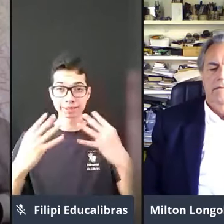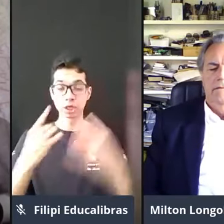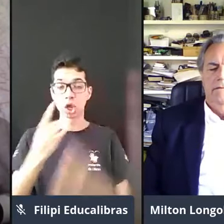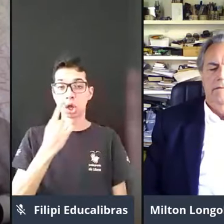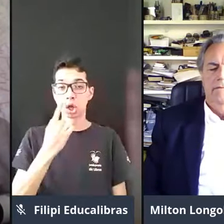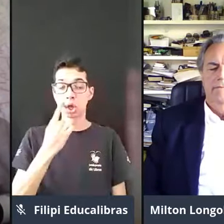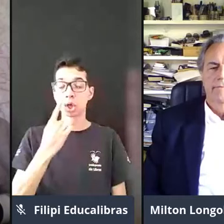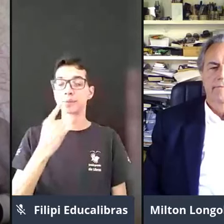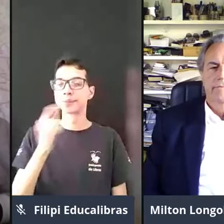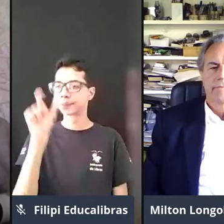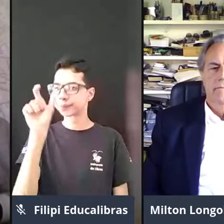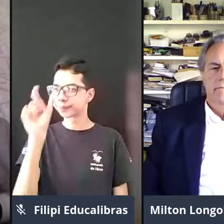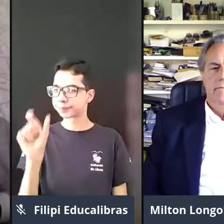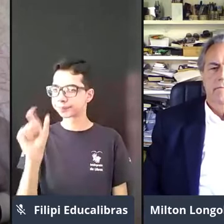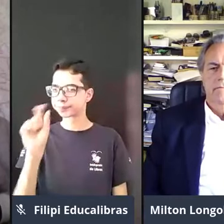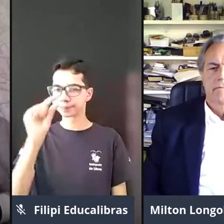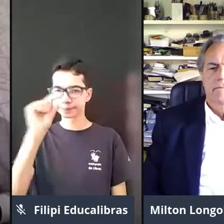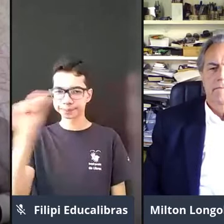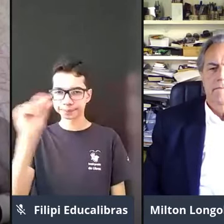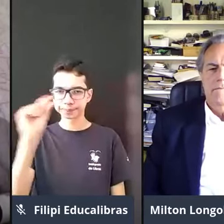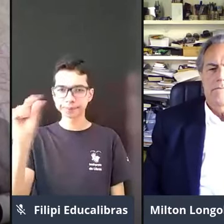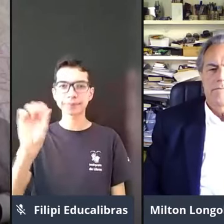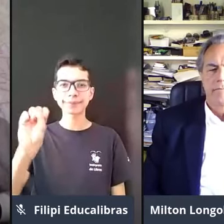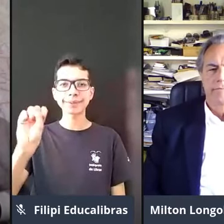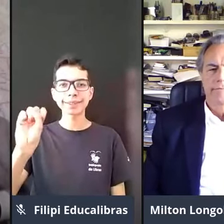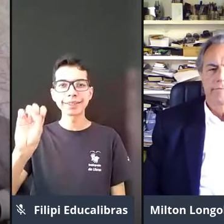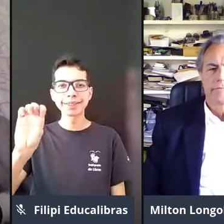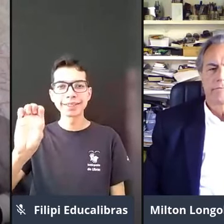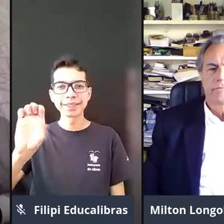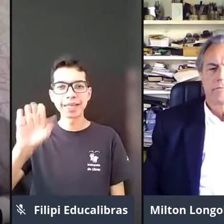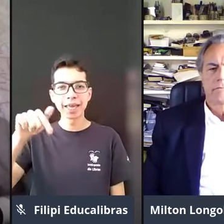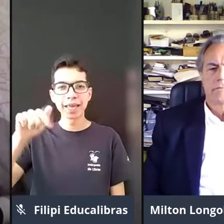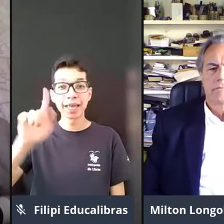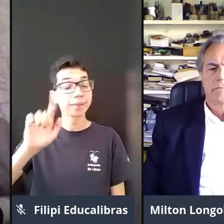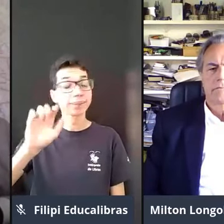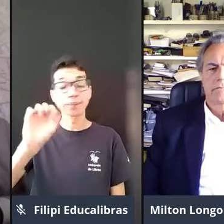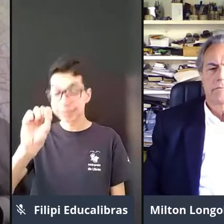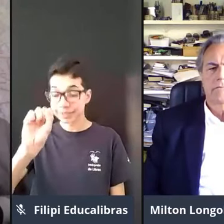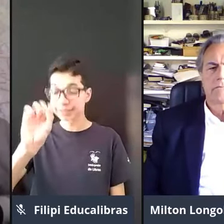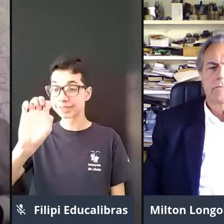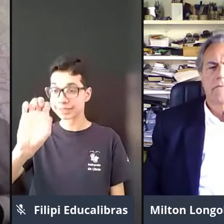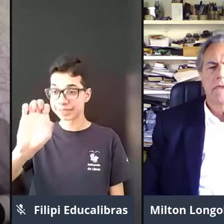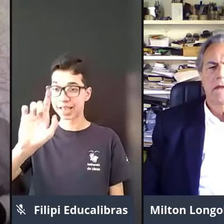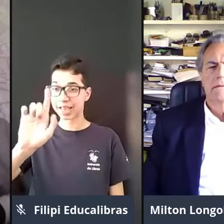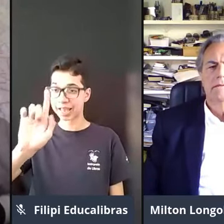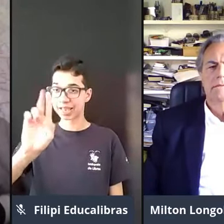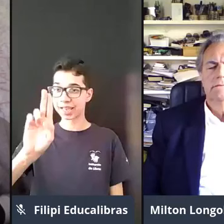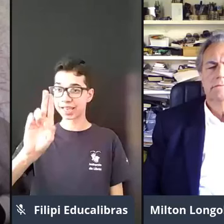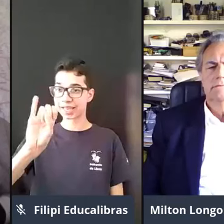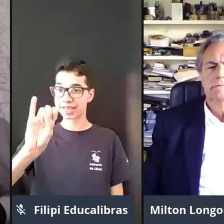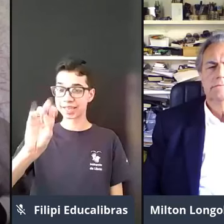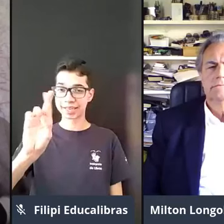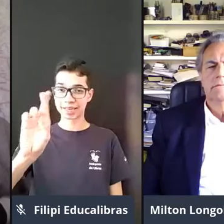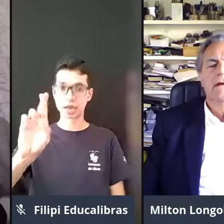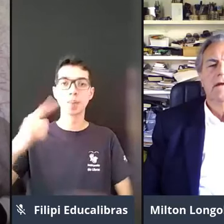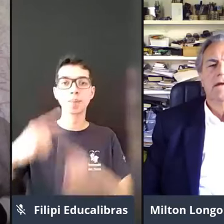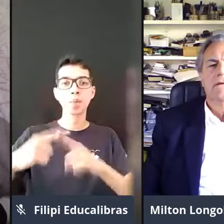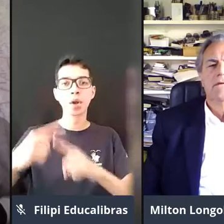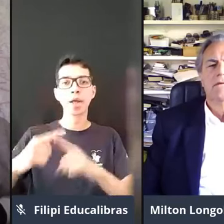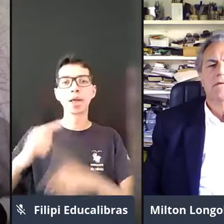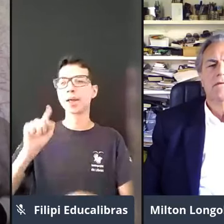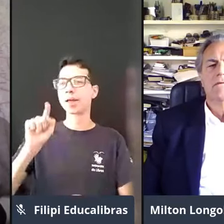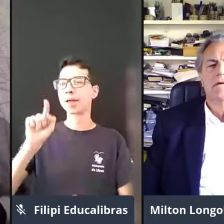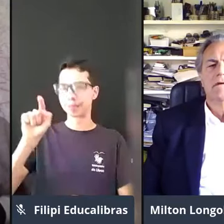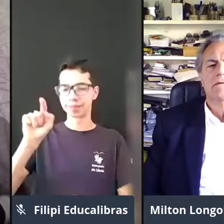seguir, de seguir a Secretaria, por favor, clique lá. A gente está fazendo uma campanha, Milton,